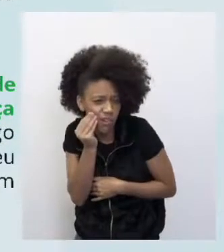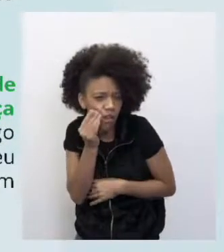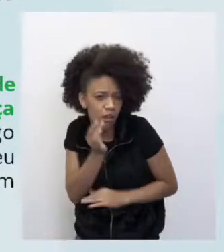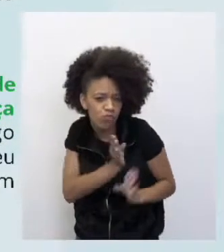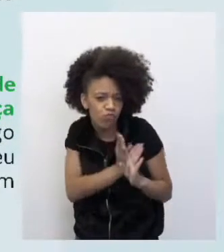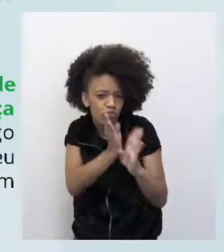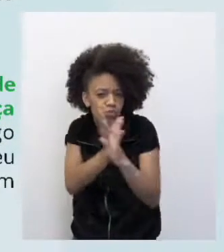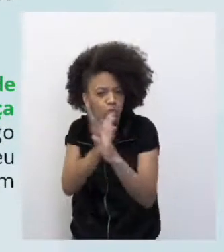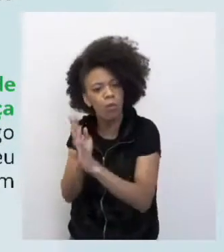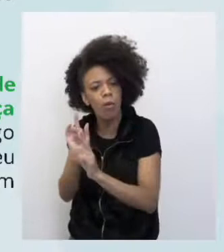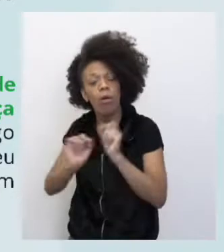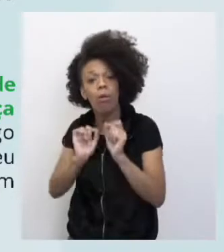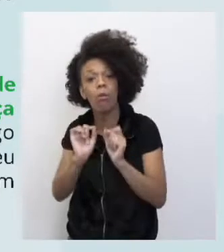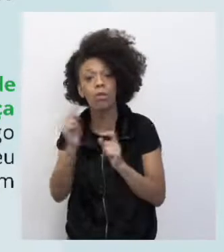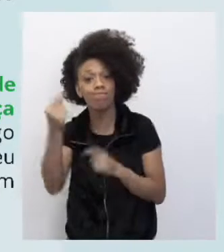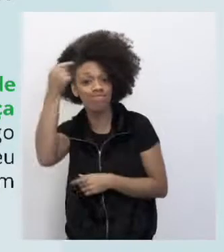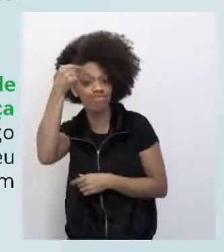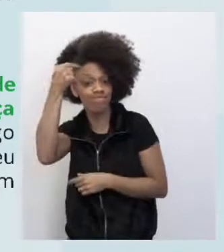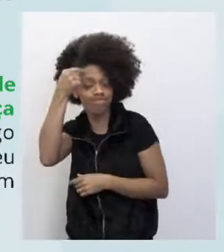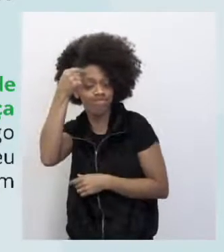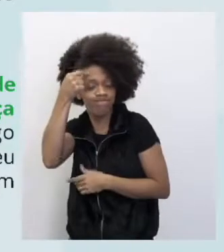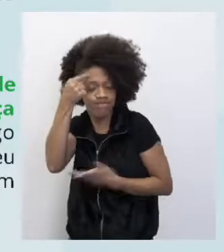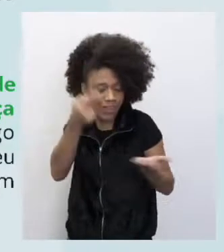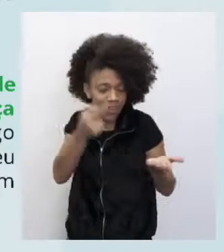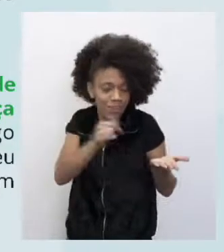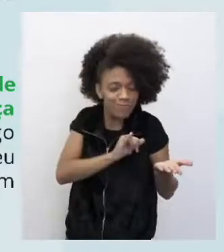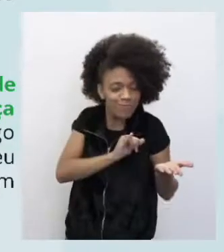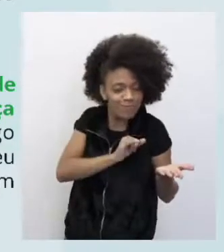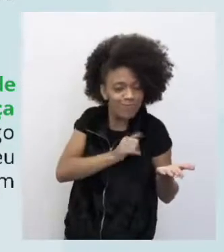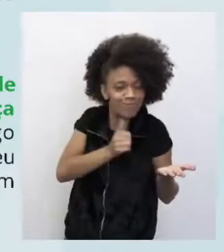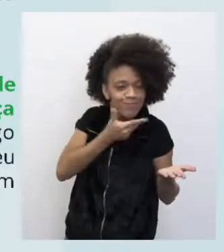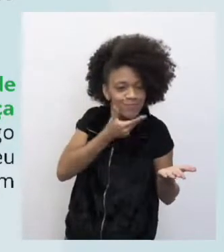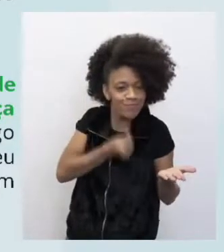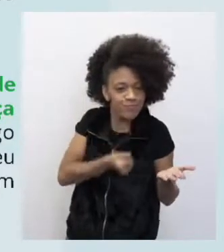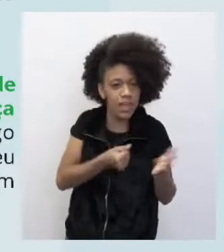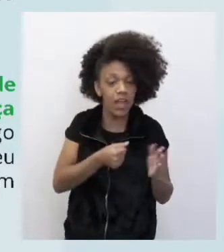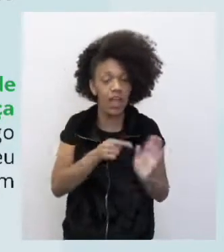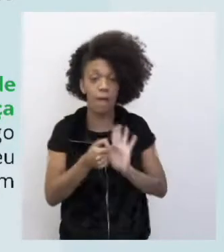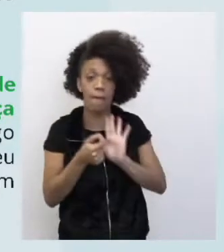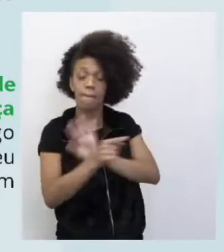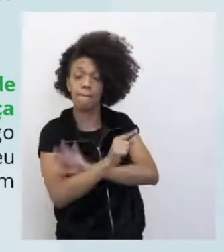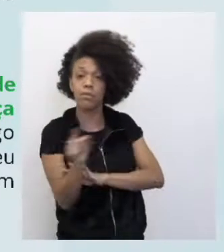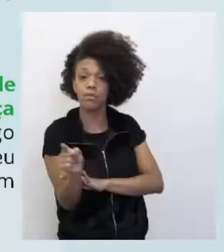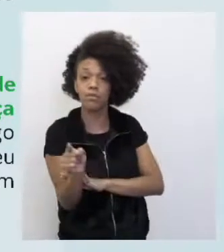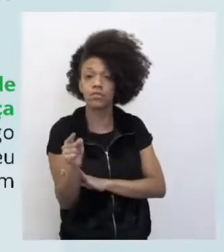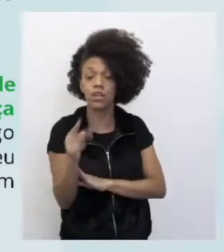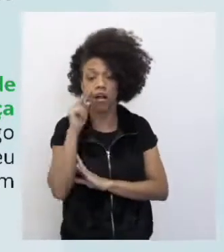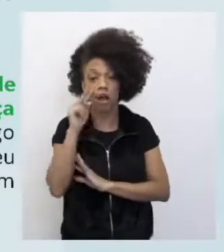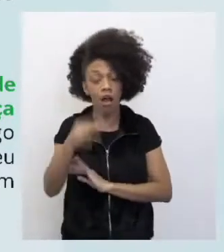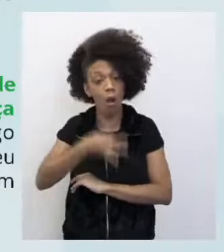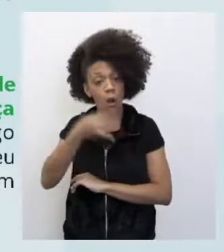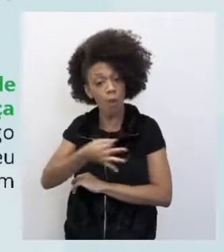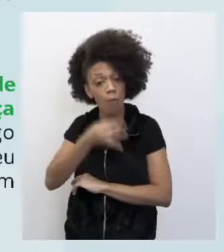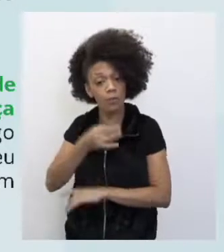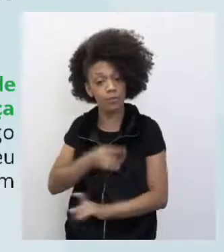tentar descobrir o que se passa na mente do meu irmão, além de buscar mostrar a vocês a minha visão sobre a